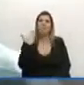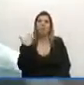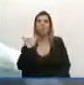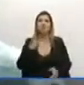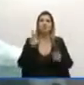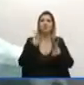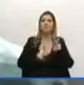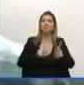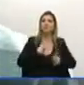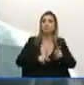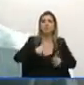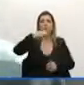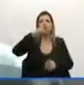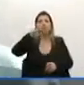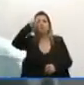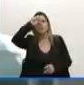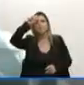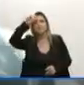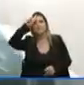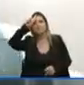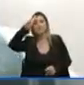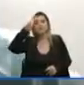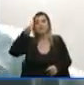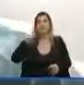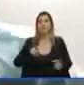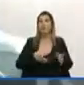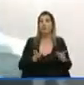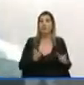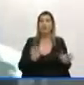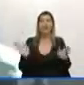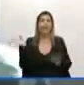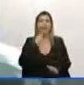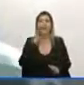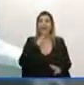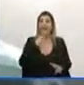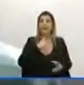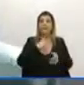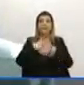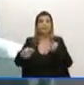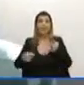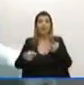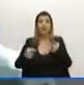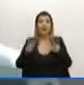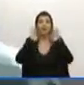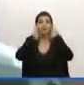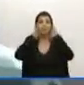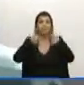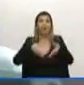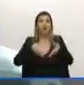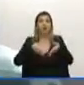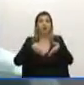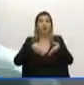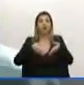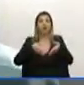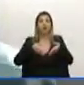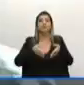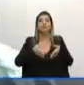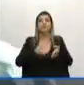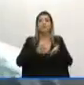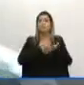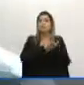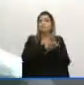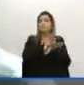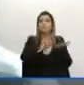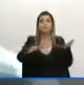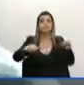da hora da noite para o dia a gente sempre perceber acaba saindo um foco esses praia como diz o gaúcho que nem é